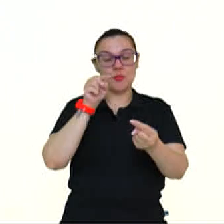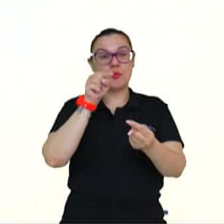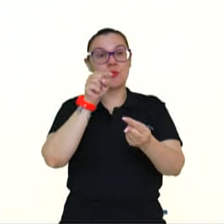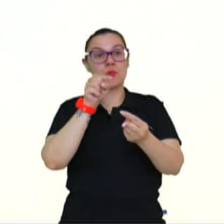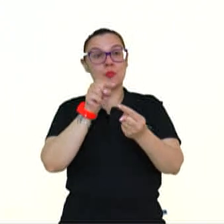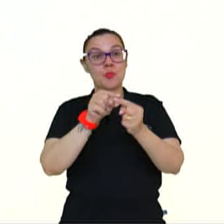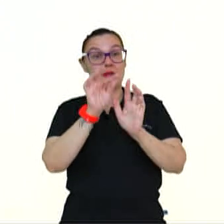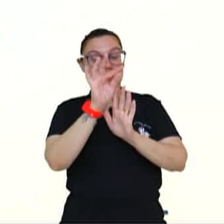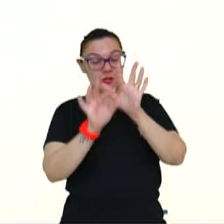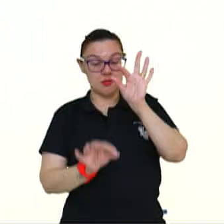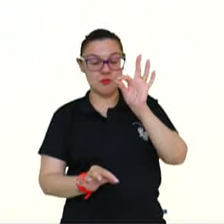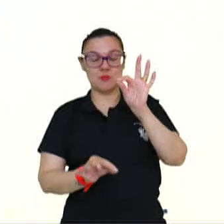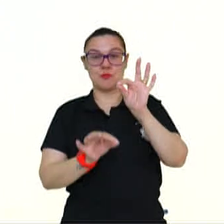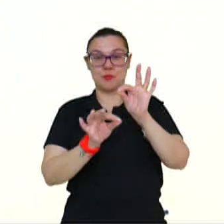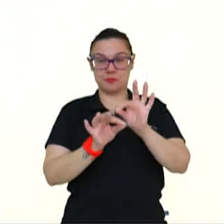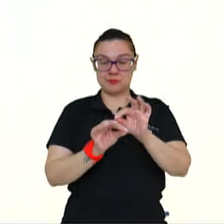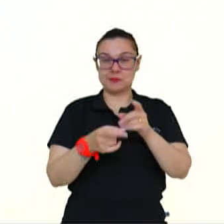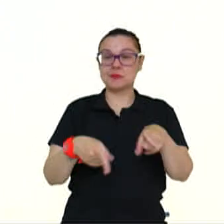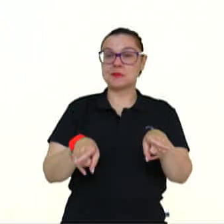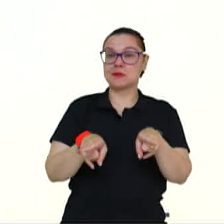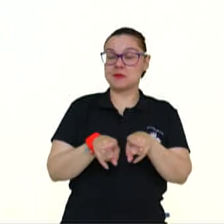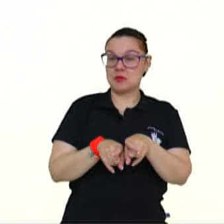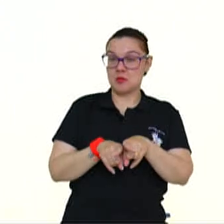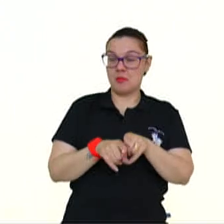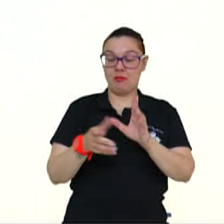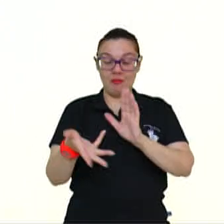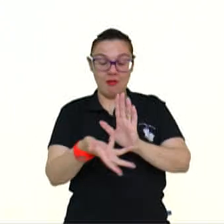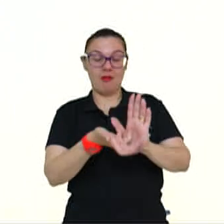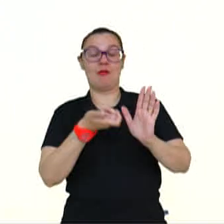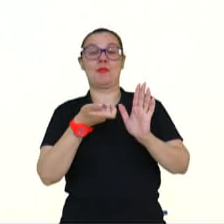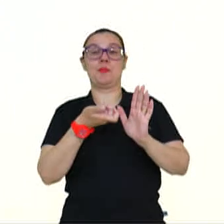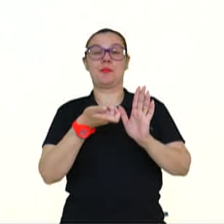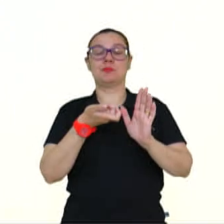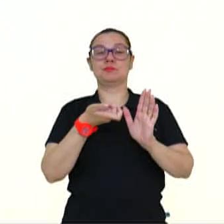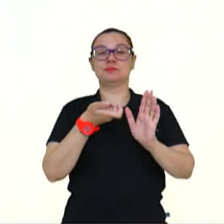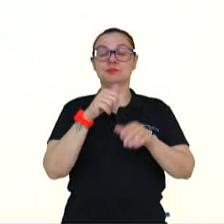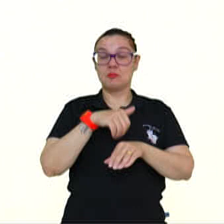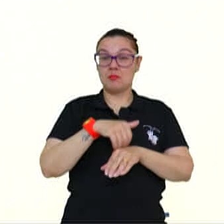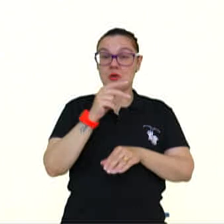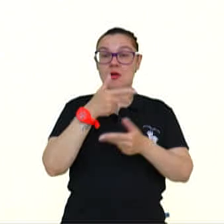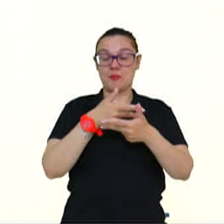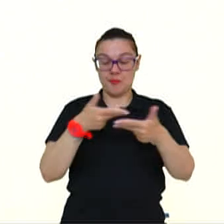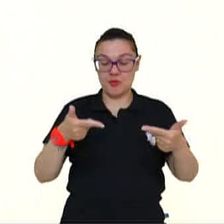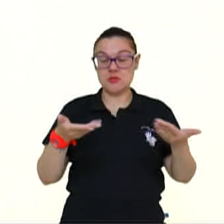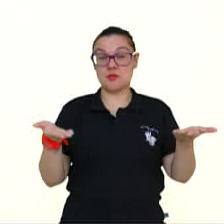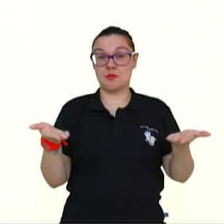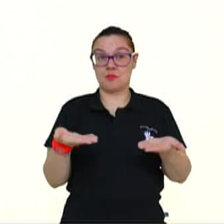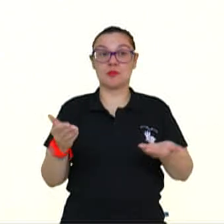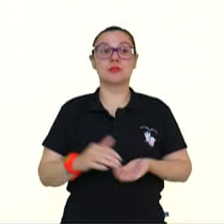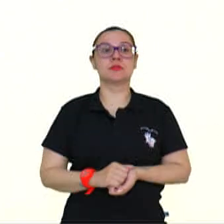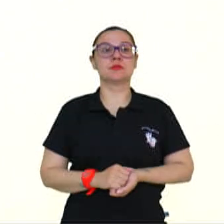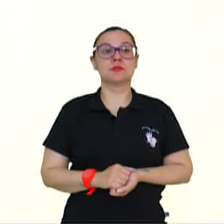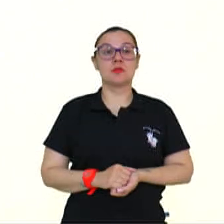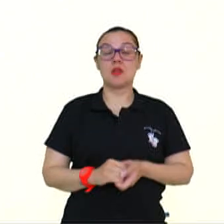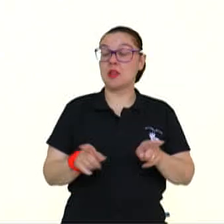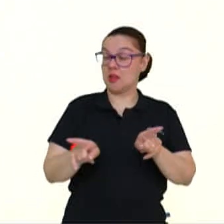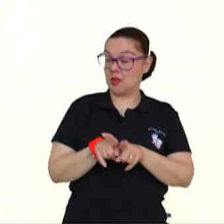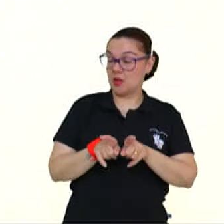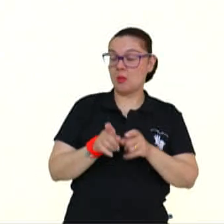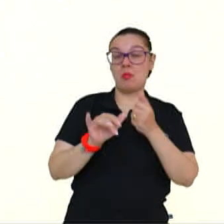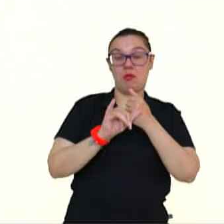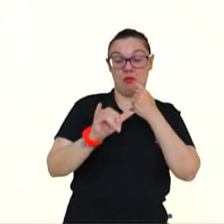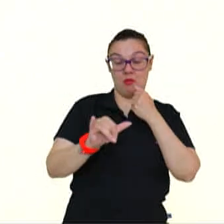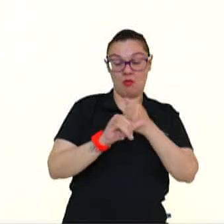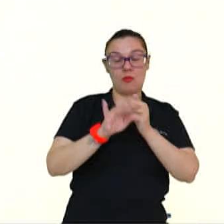texto curto. Além de se tratar de uma abordagem que geralmente retrata temas contemporâneos, a crônica é um tipo de